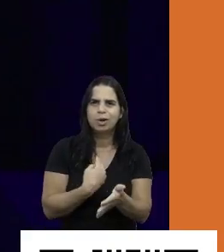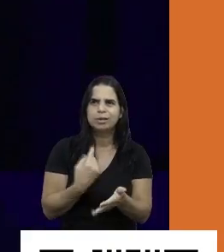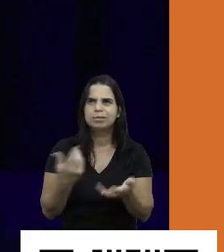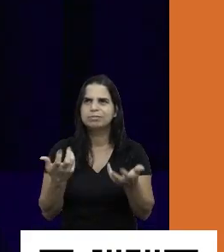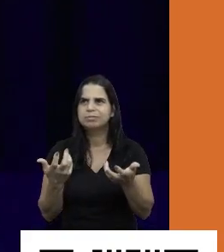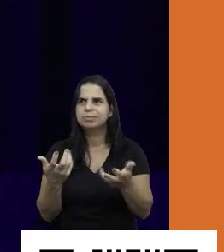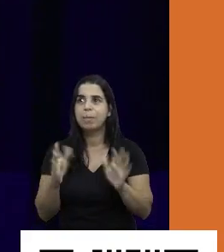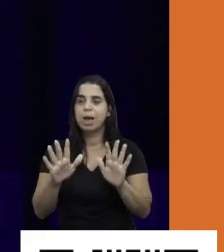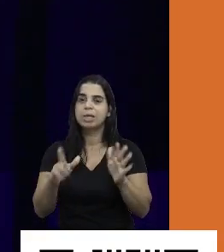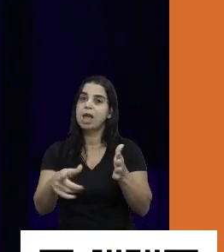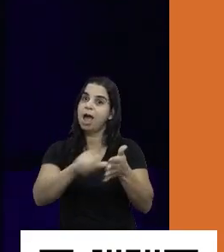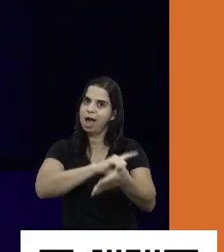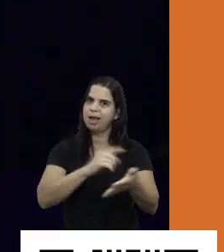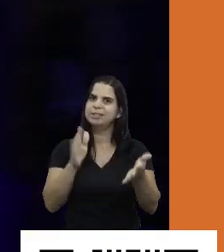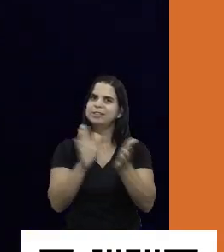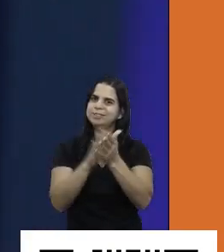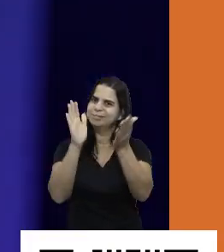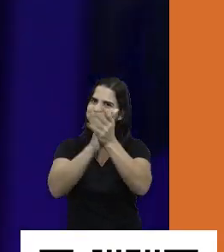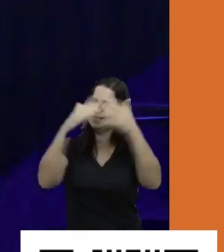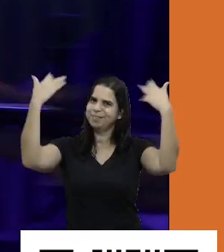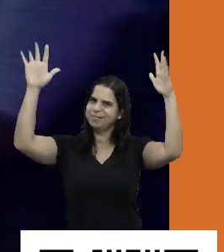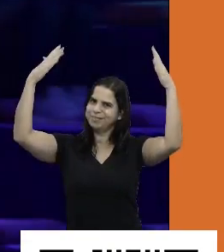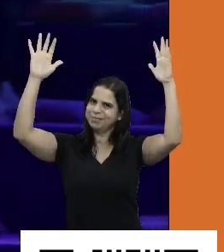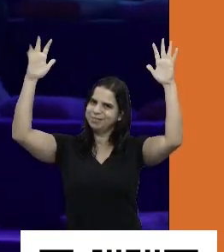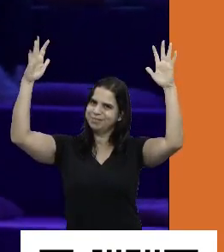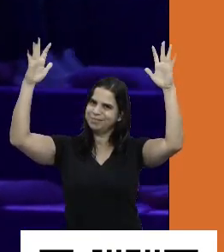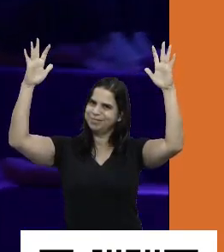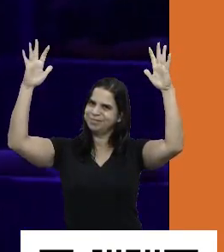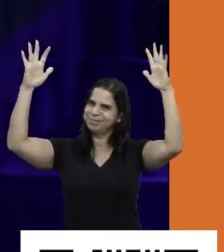antes disso Uma salva de palmas